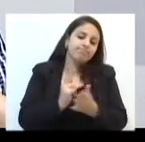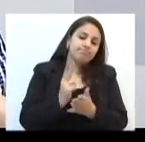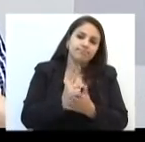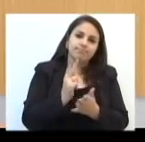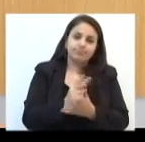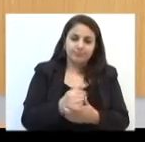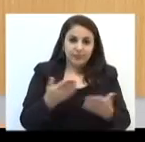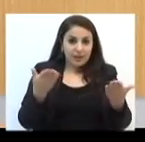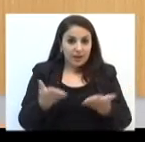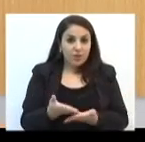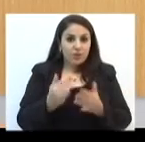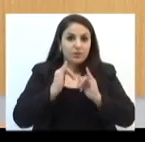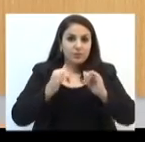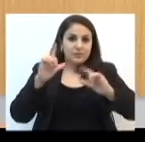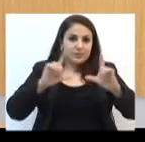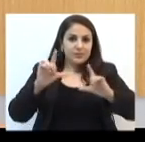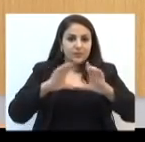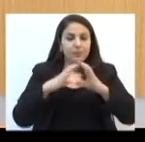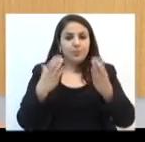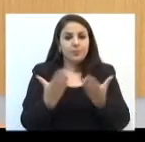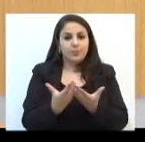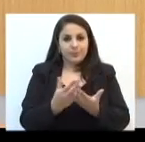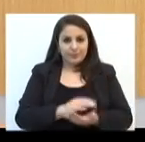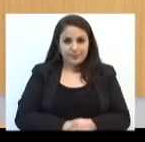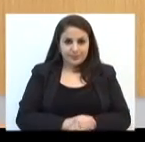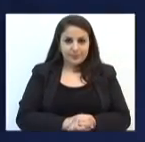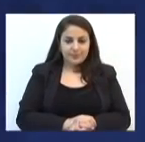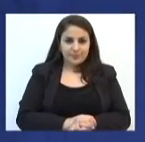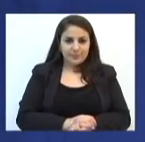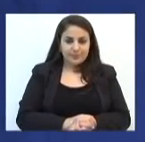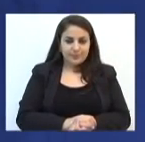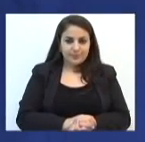deverá prosseguir. Agora no canal da comunidade.